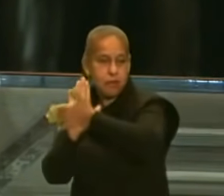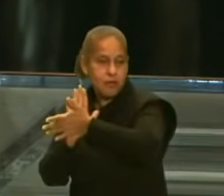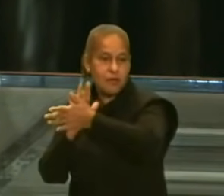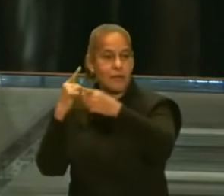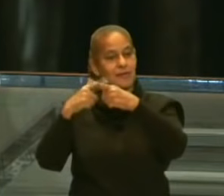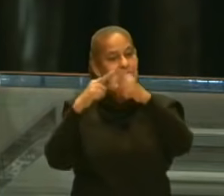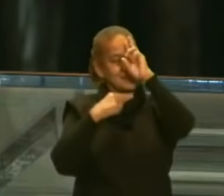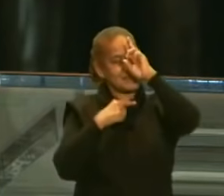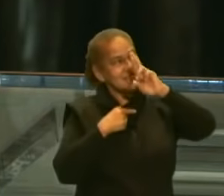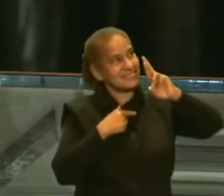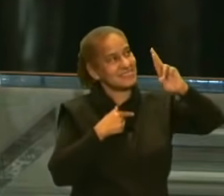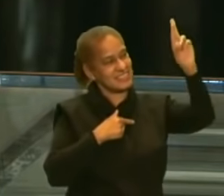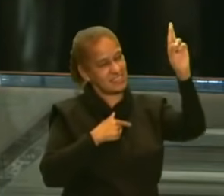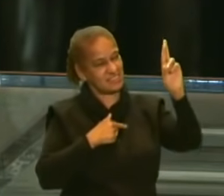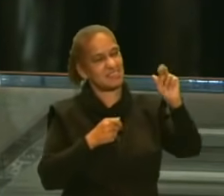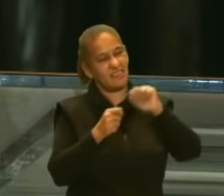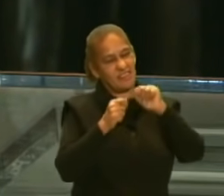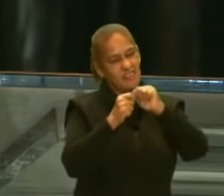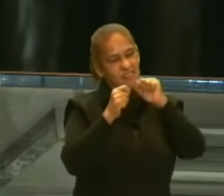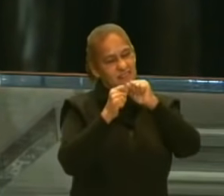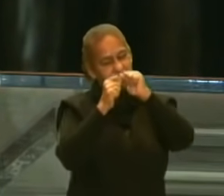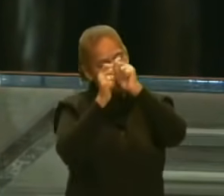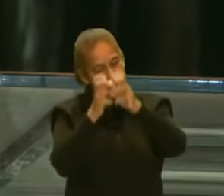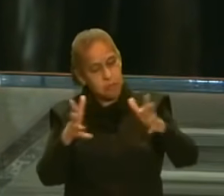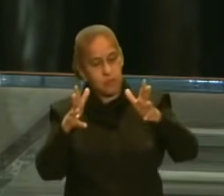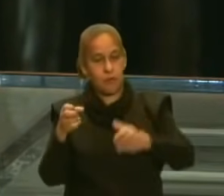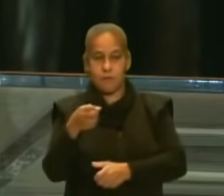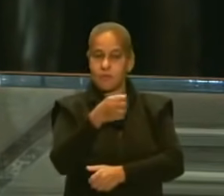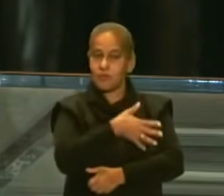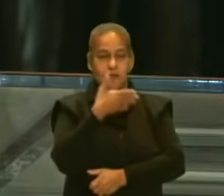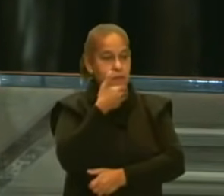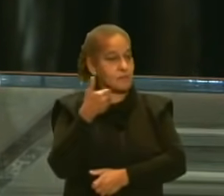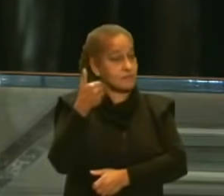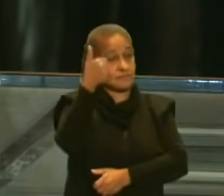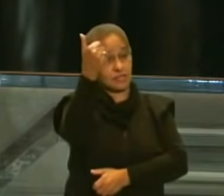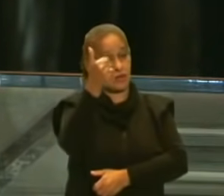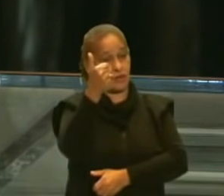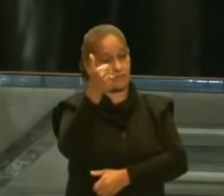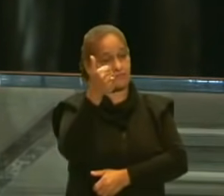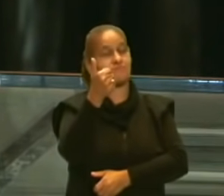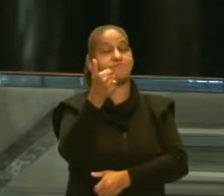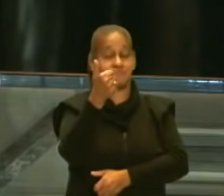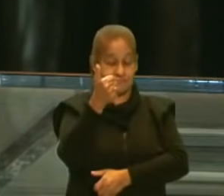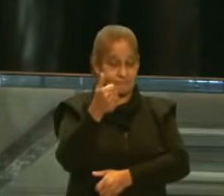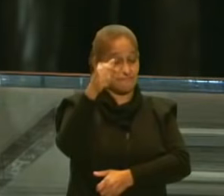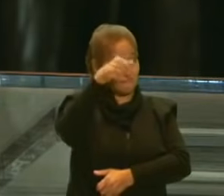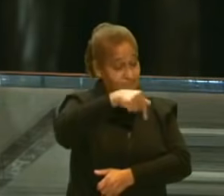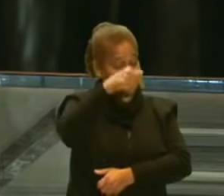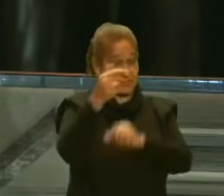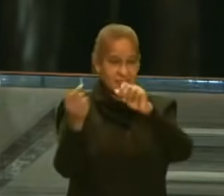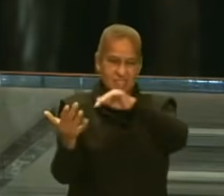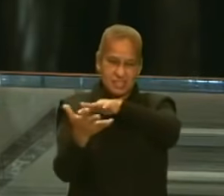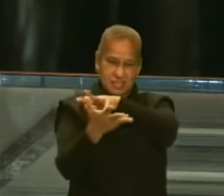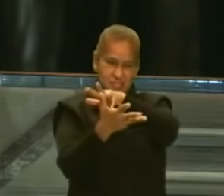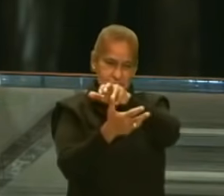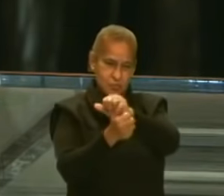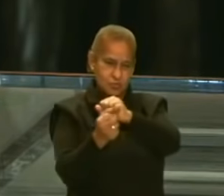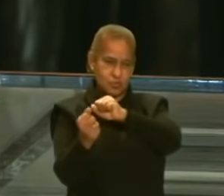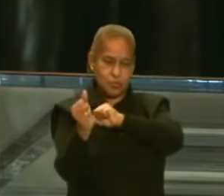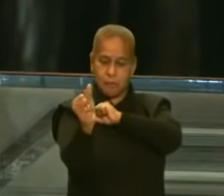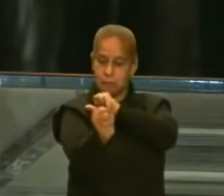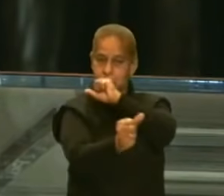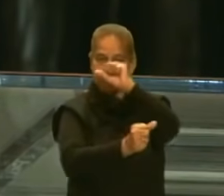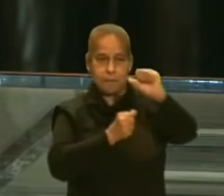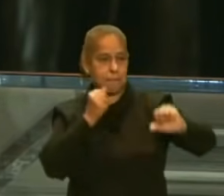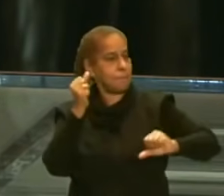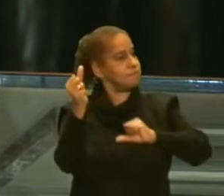porque o Senhor vai ter que trabalhar algo novo. Até essa terra vai ter que ser recriada, segundo